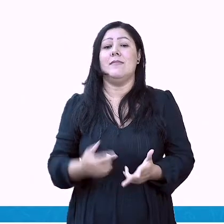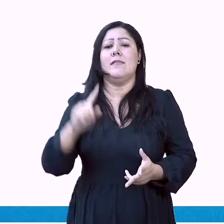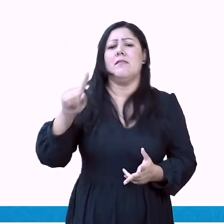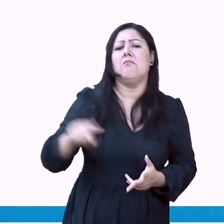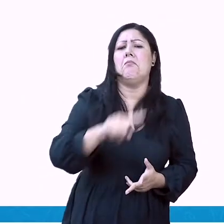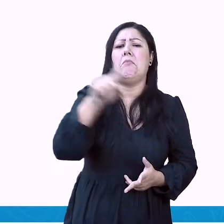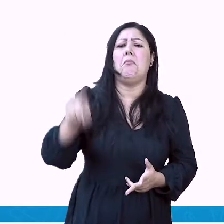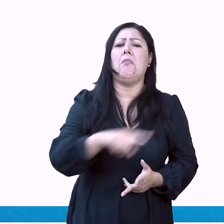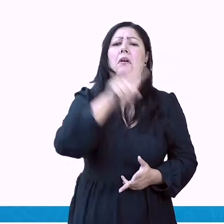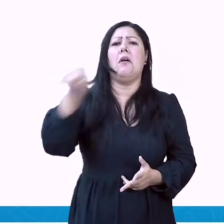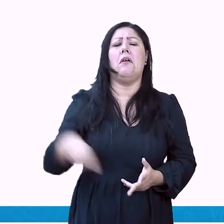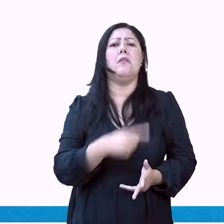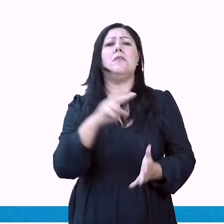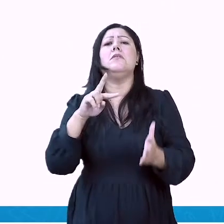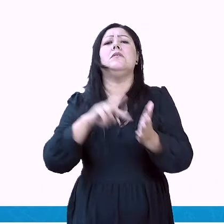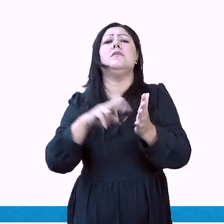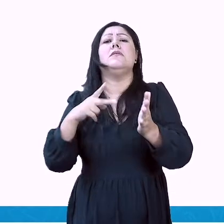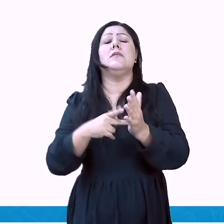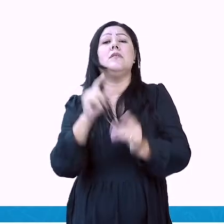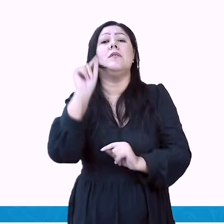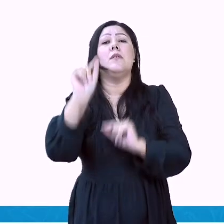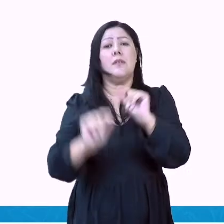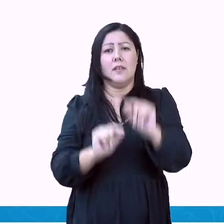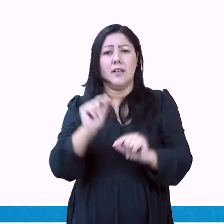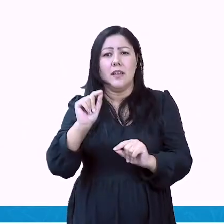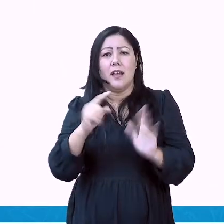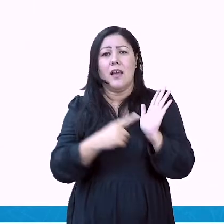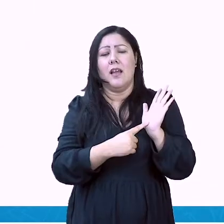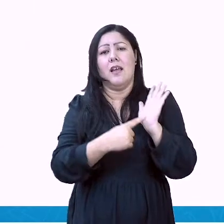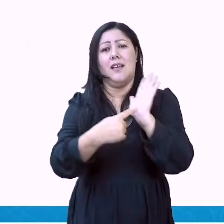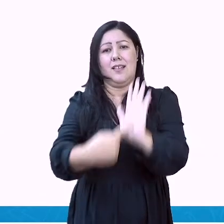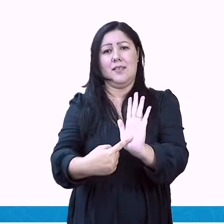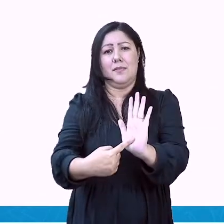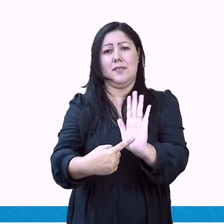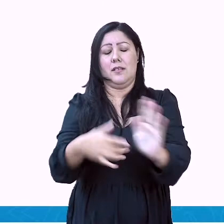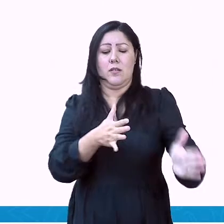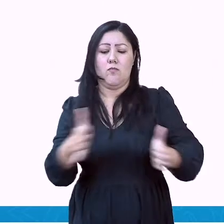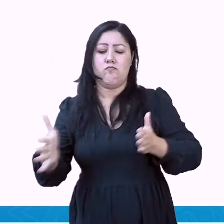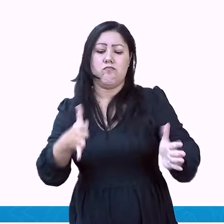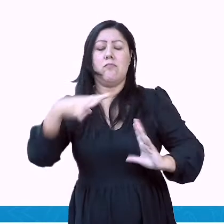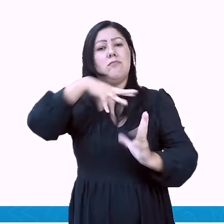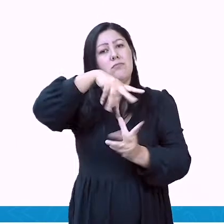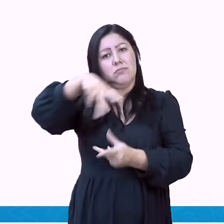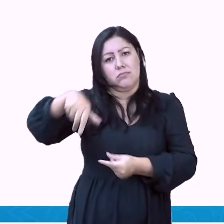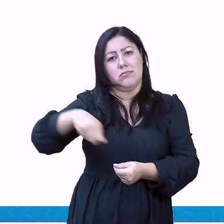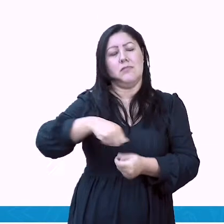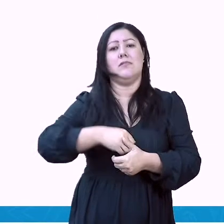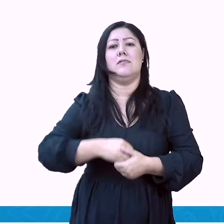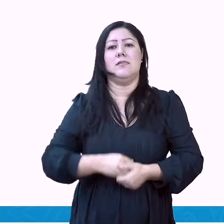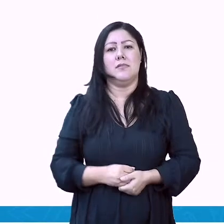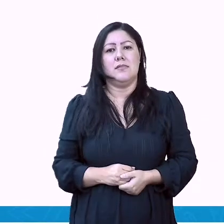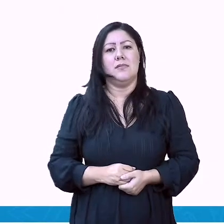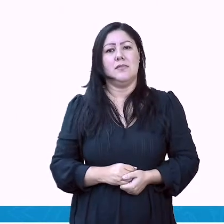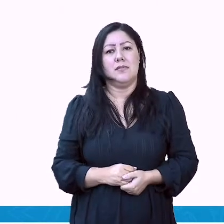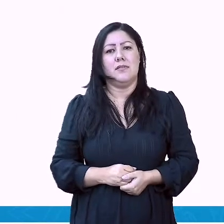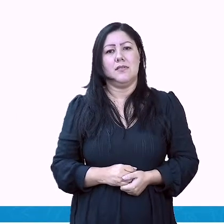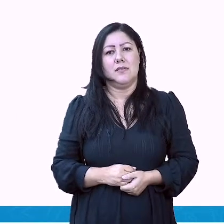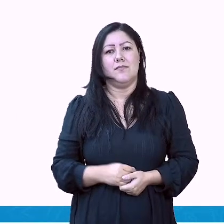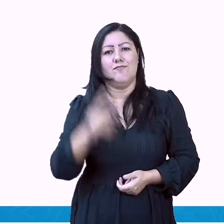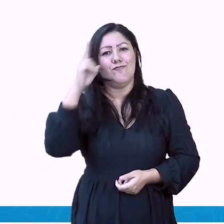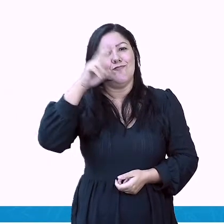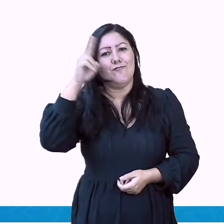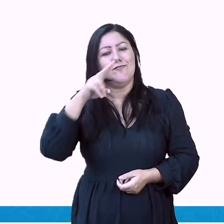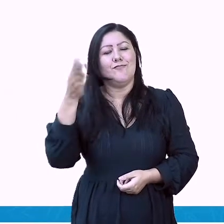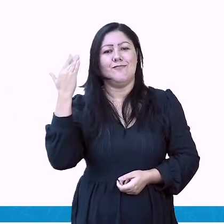representa o quê? Representa o tempo do nosso planeta, o tempo da nossa